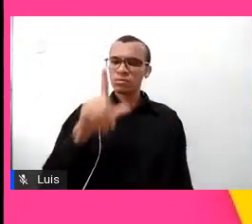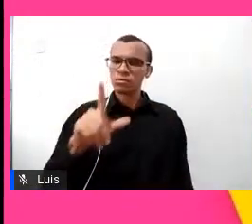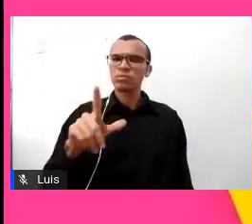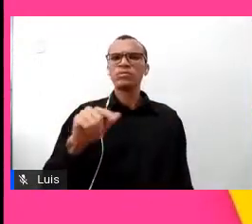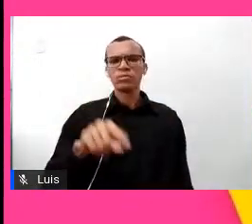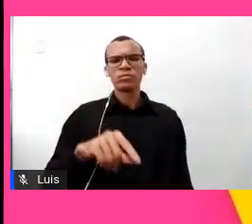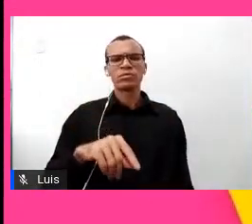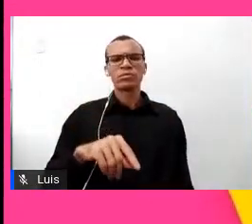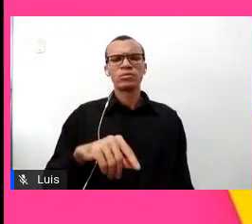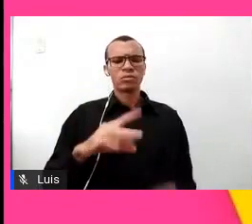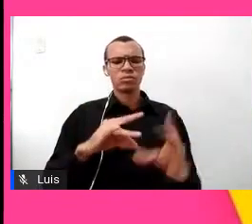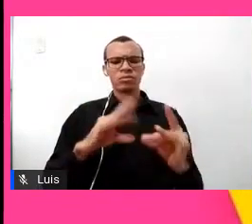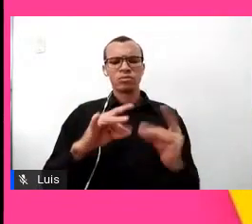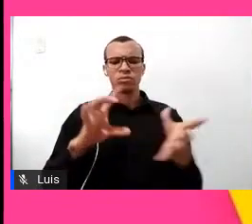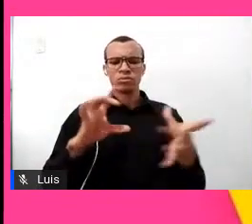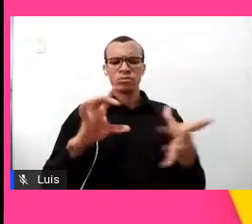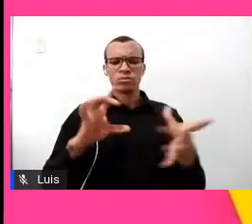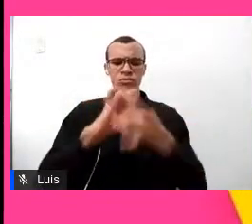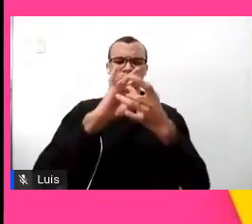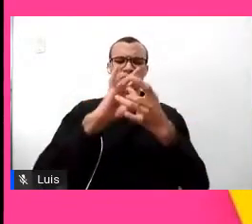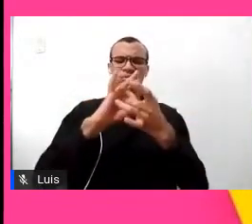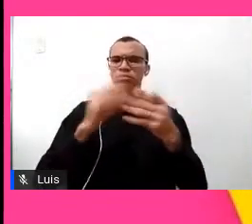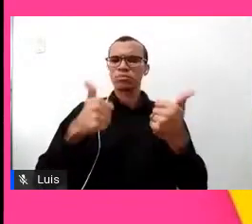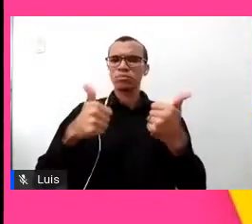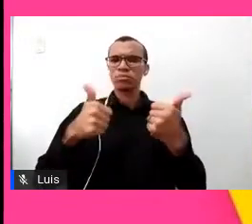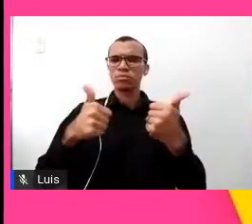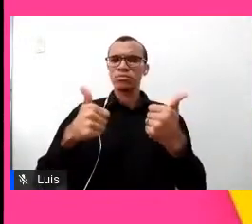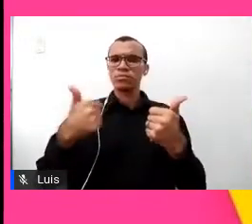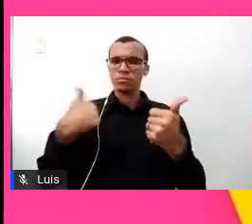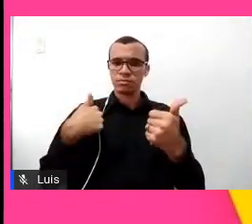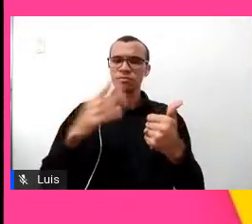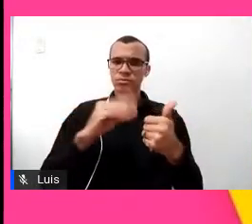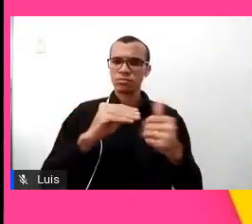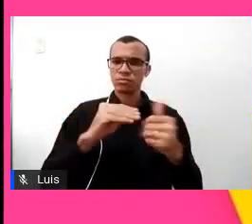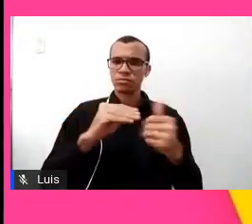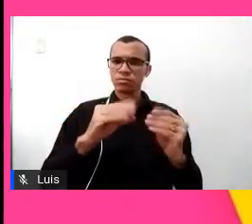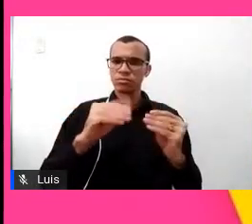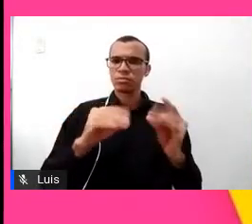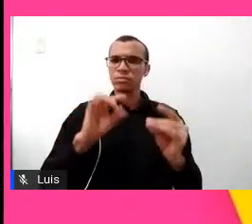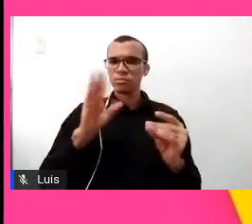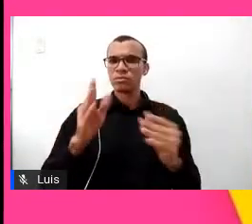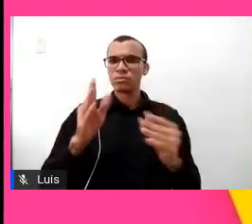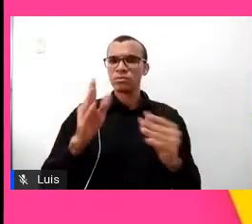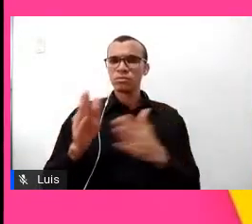aqui, ó. Estou apertando só o cantinho agora, né?